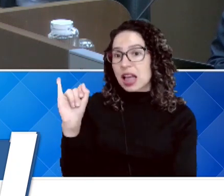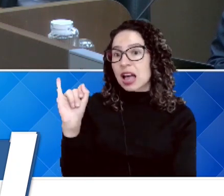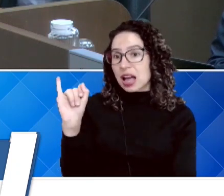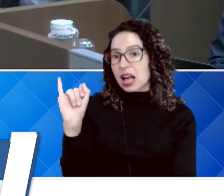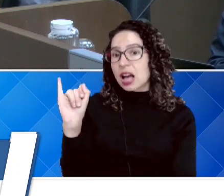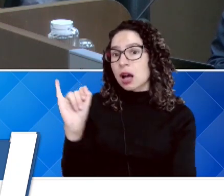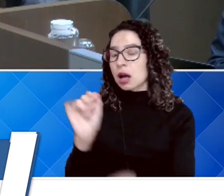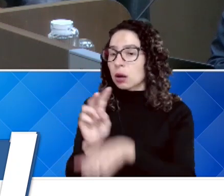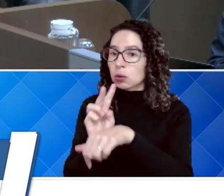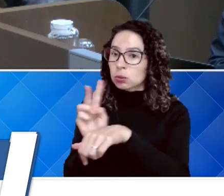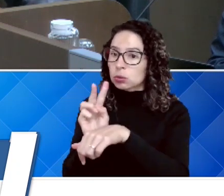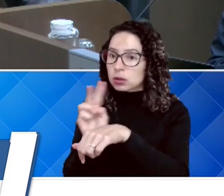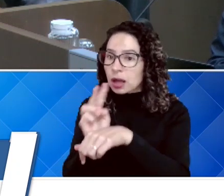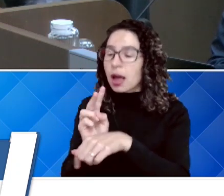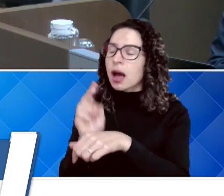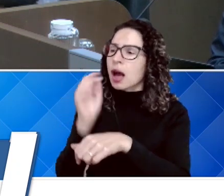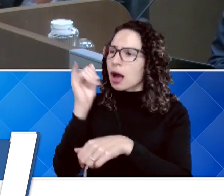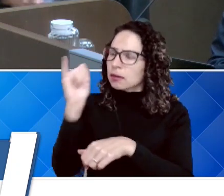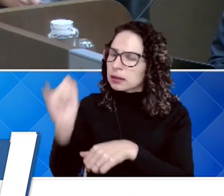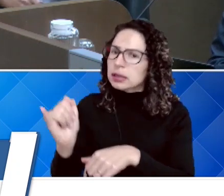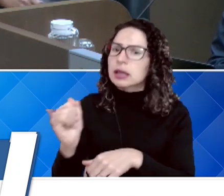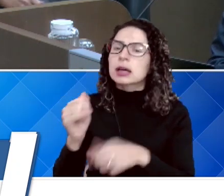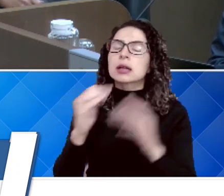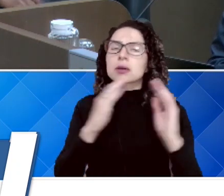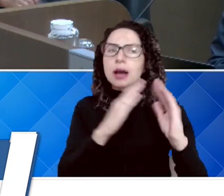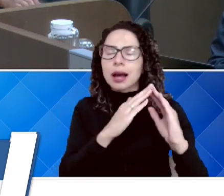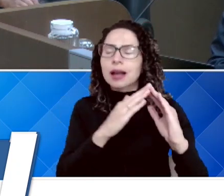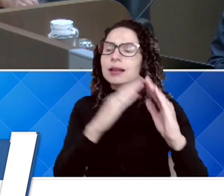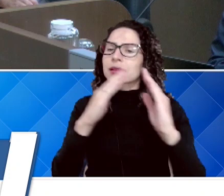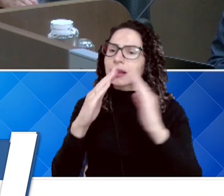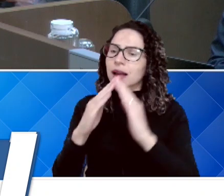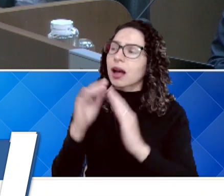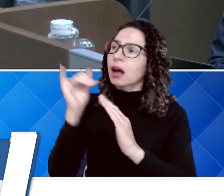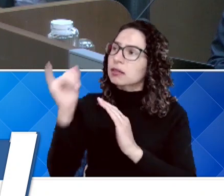prevenção, orientando casa por casa, para as pessoas,